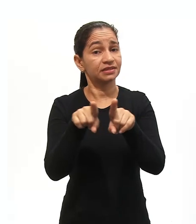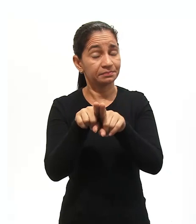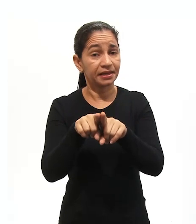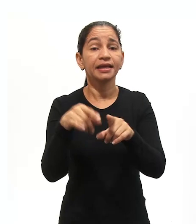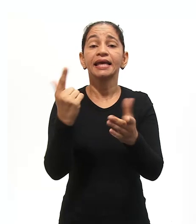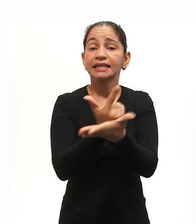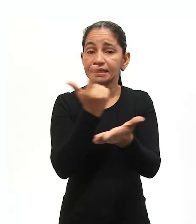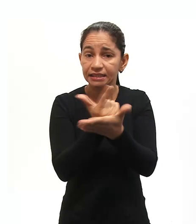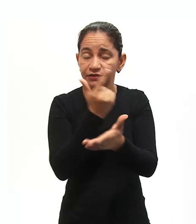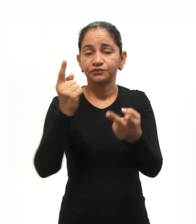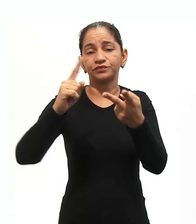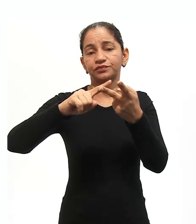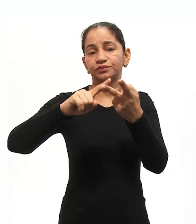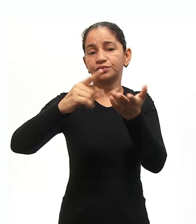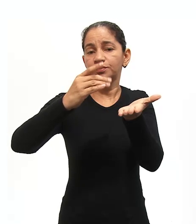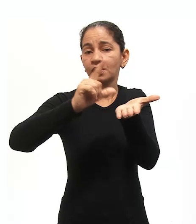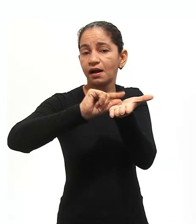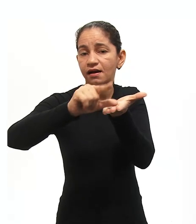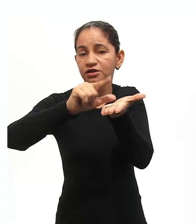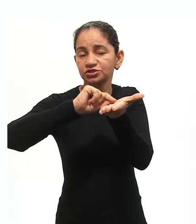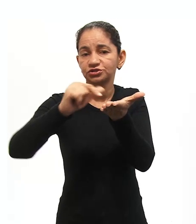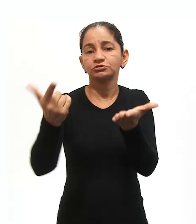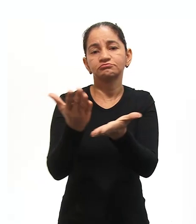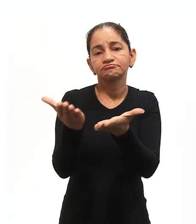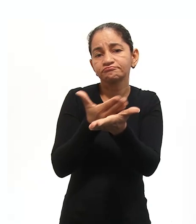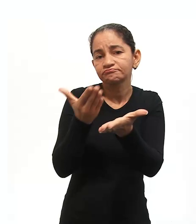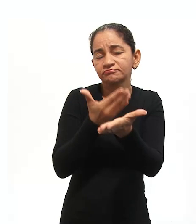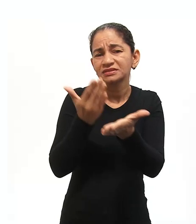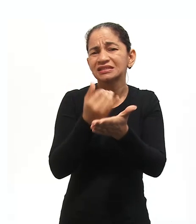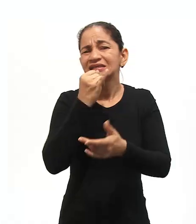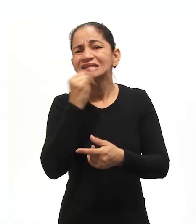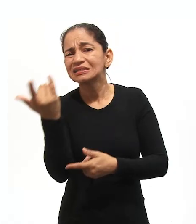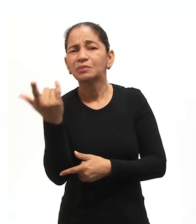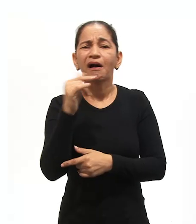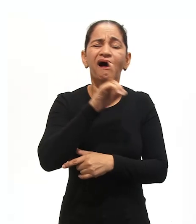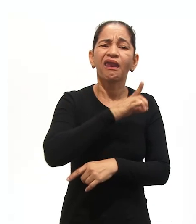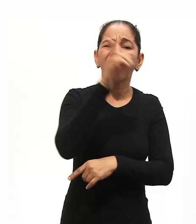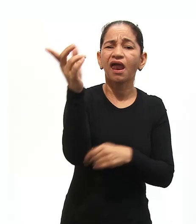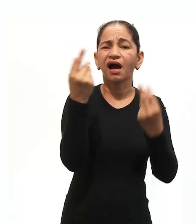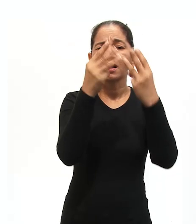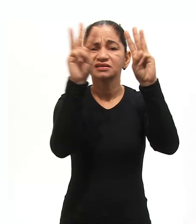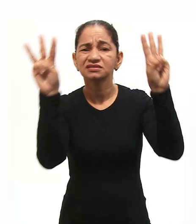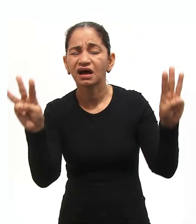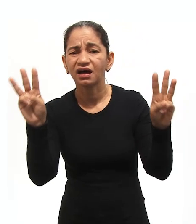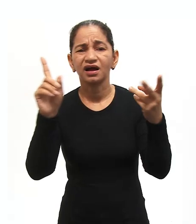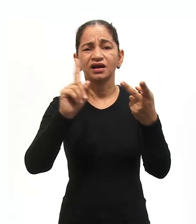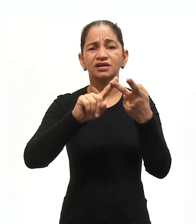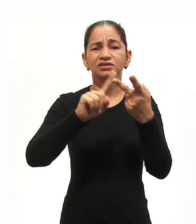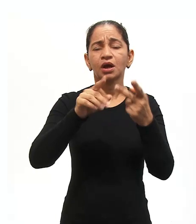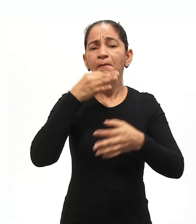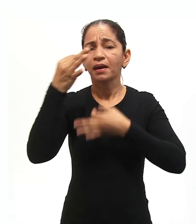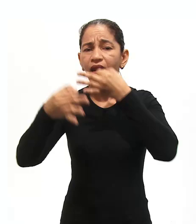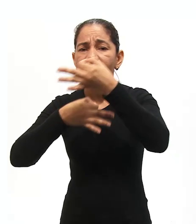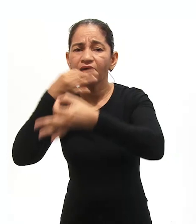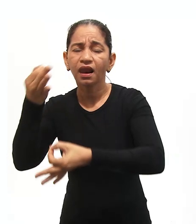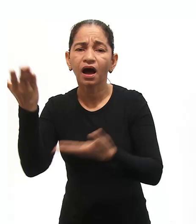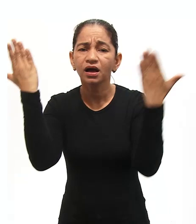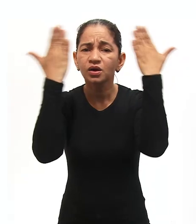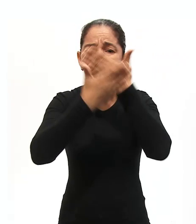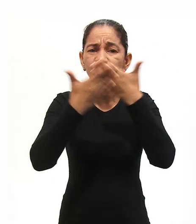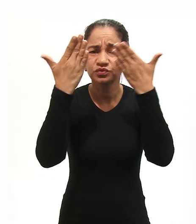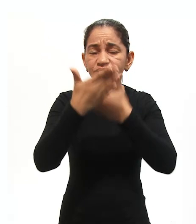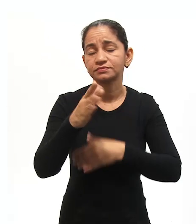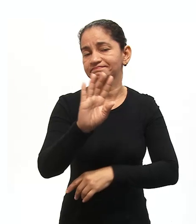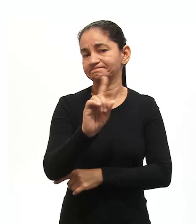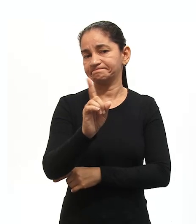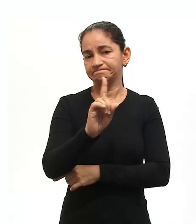citar livros, artigos científicos e documentos oficiais em vez de blogs e opiniões não verificadas.